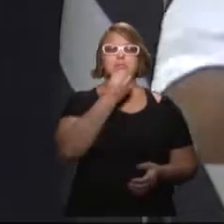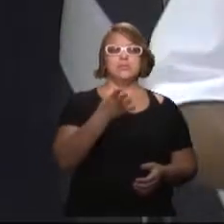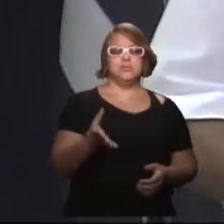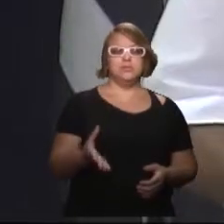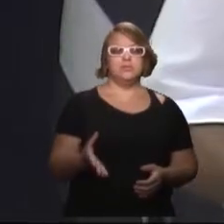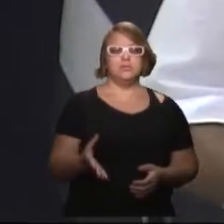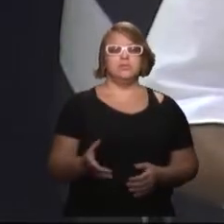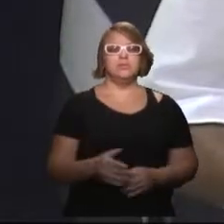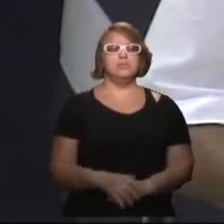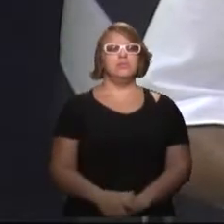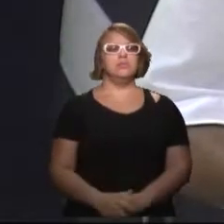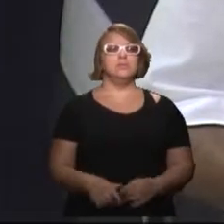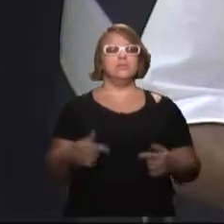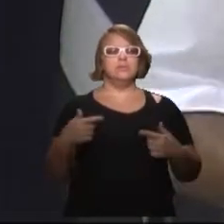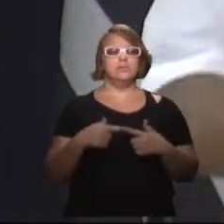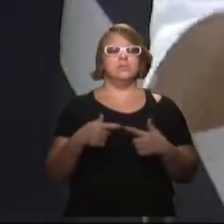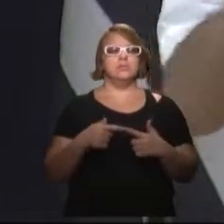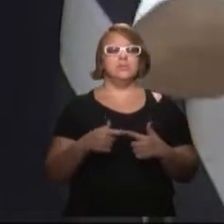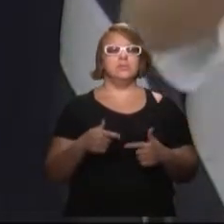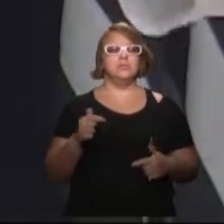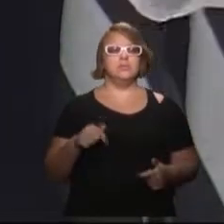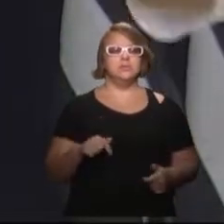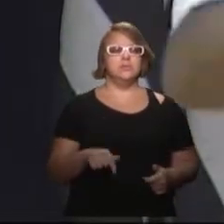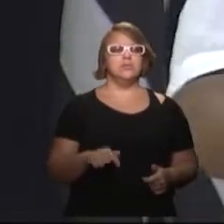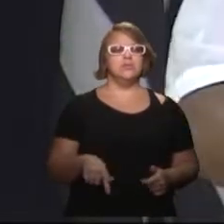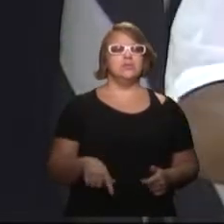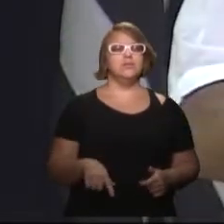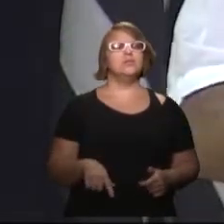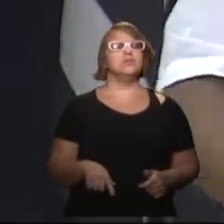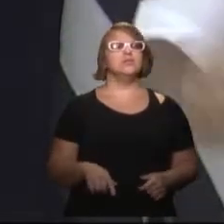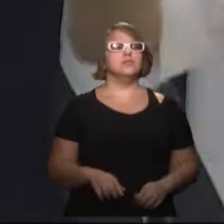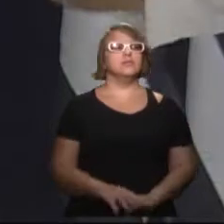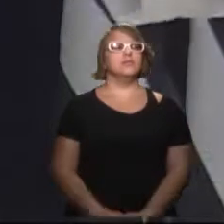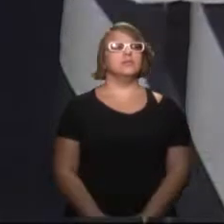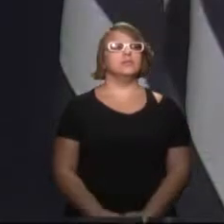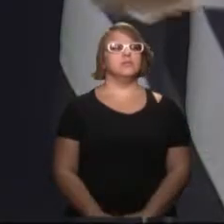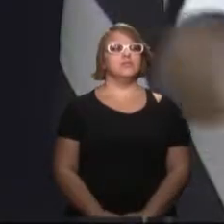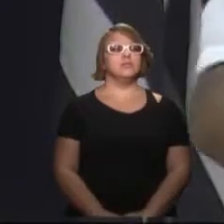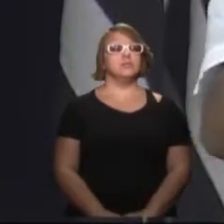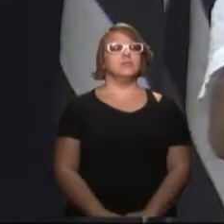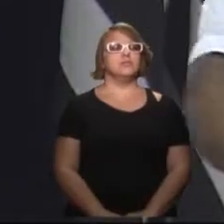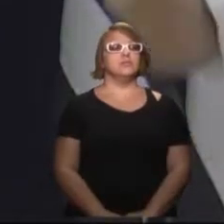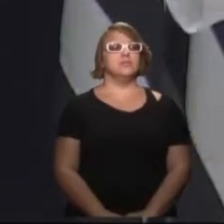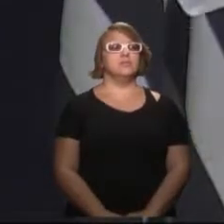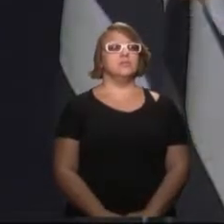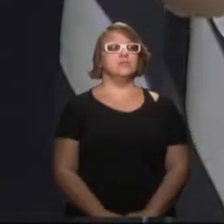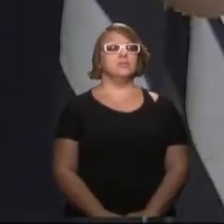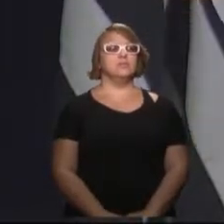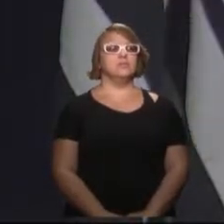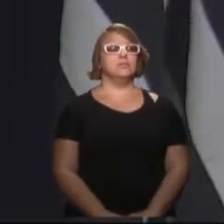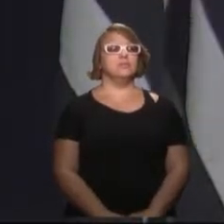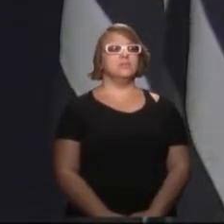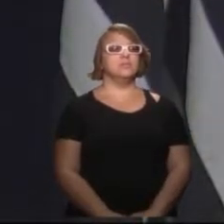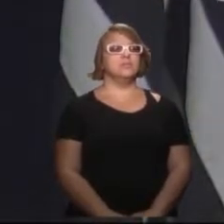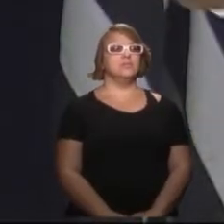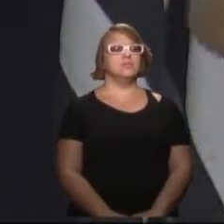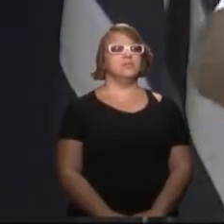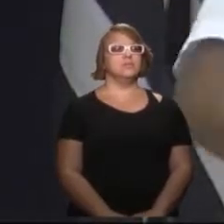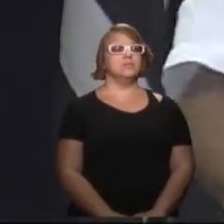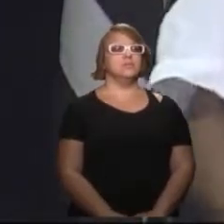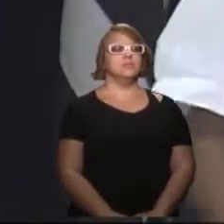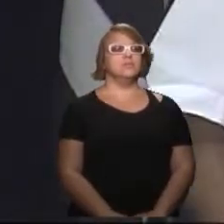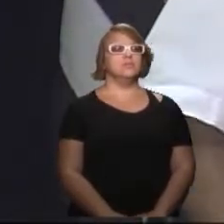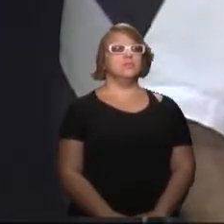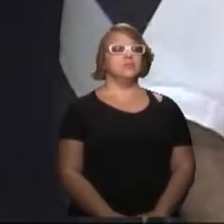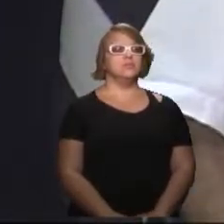em relação à isenção fiscal para a Ford. Se essa casa deu isenção e nós fomos vereadores eleitos, e muitos estão aqui, votaram em vários